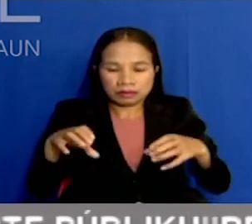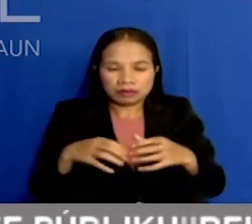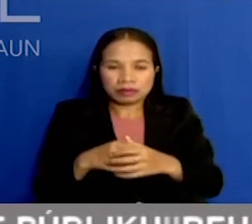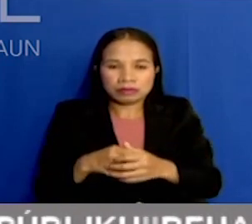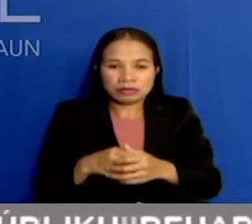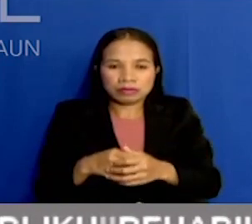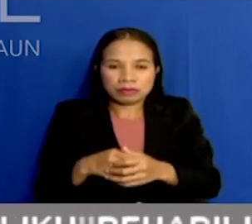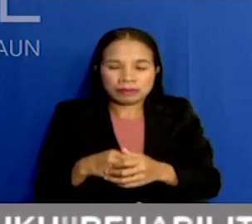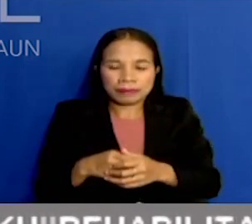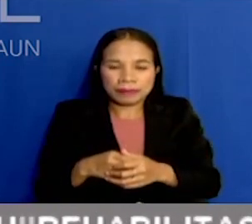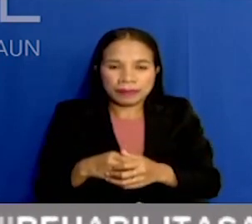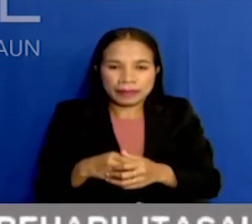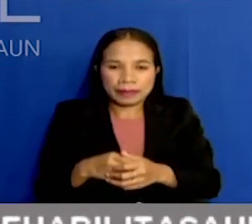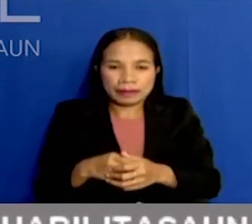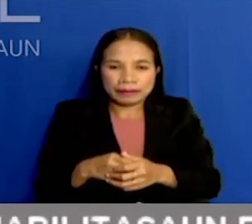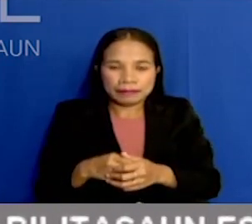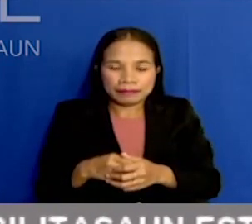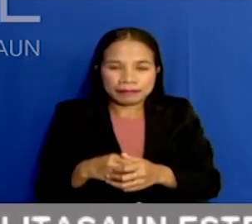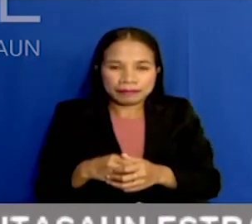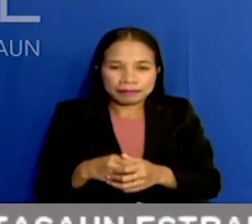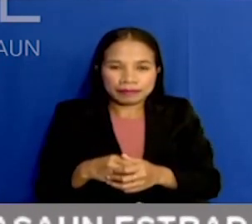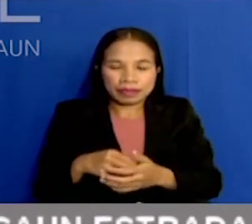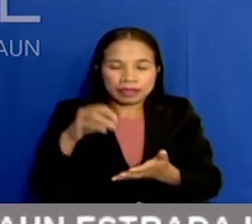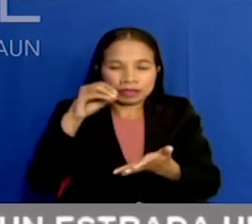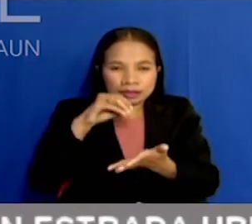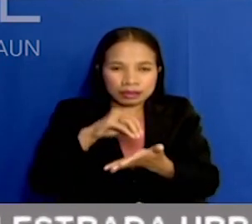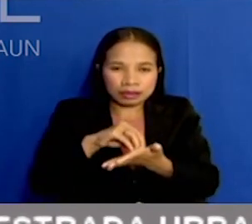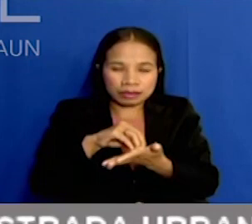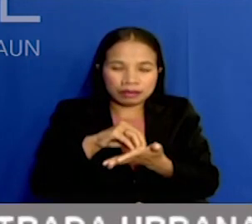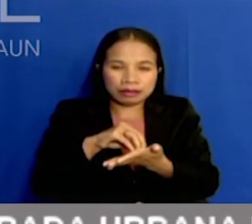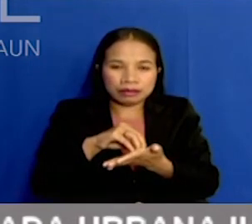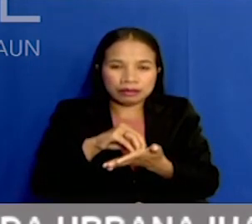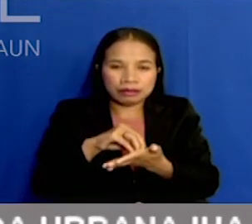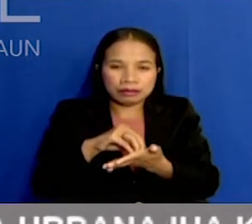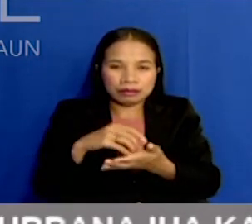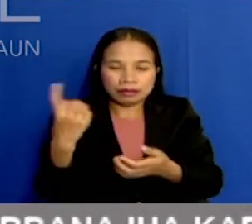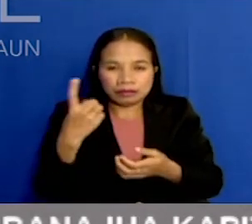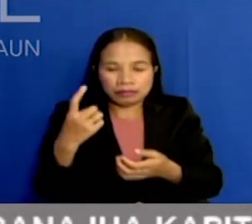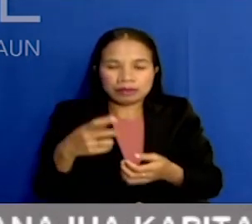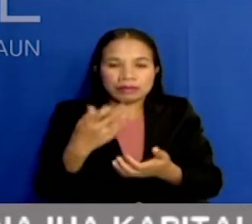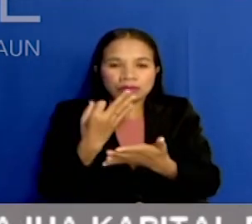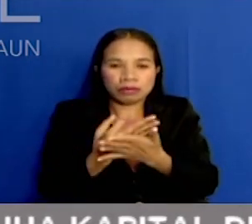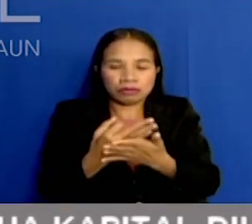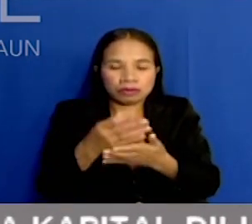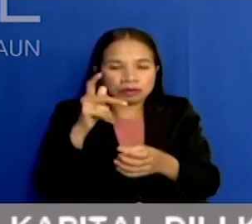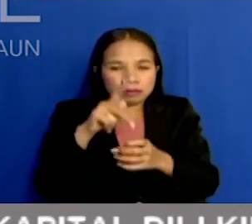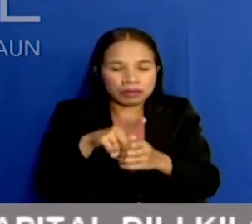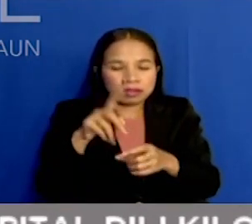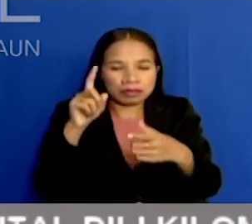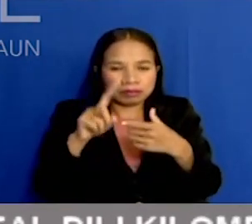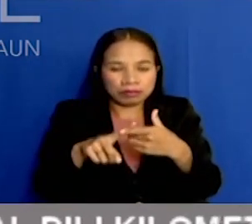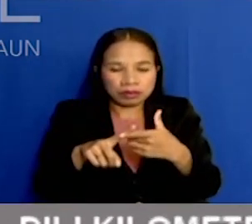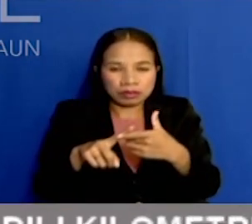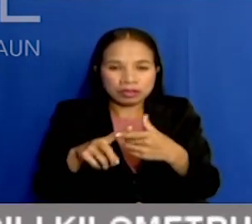barra. Ora, $1 milhão não está o dinheiro está o relanofatinho a fundo petrolífero, mas que depois